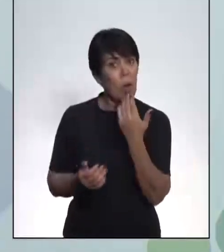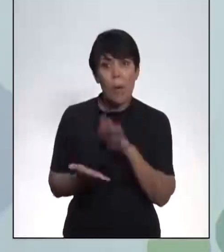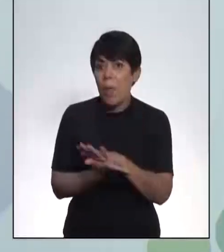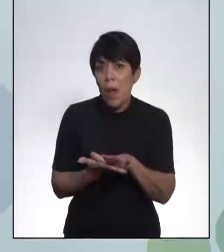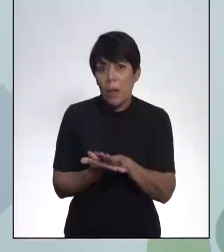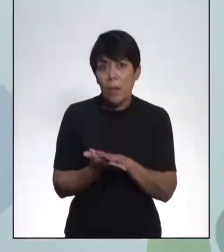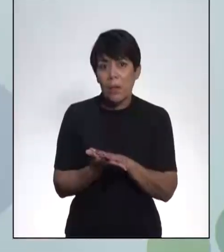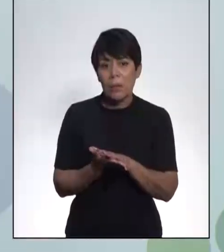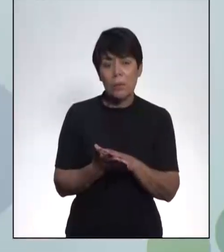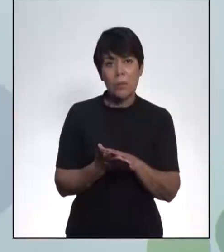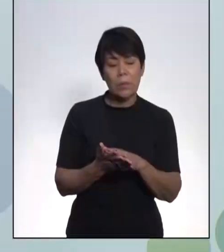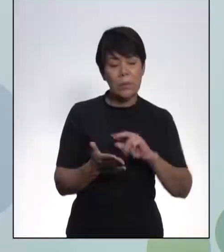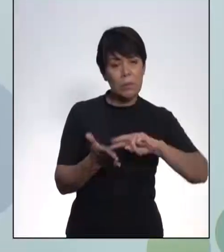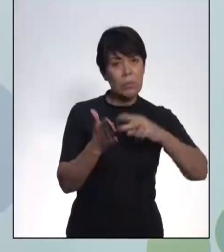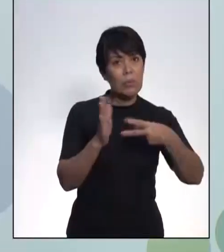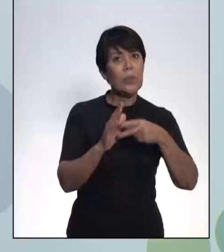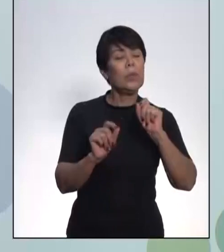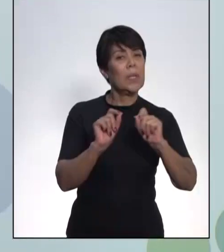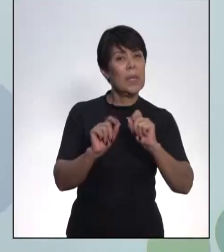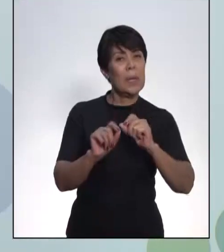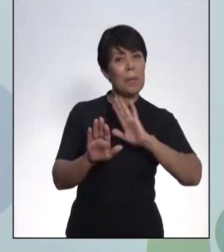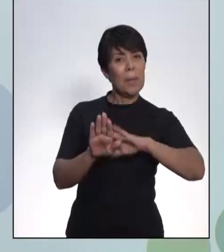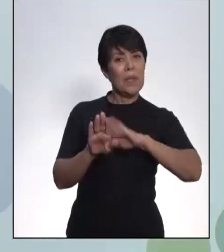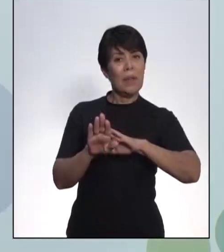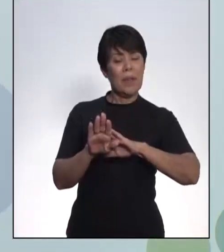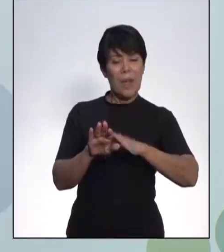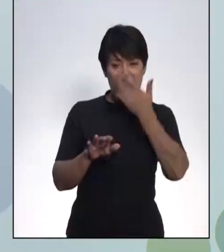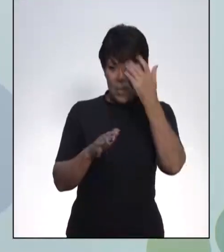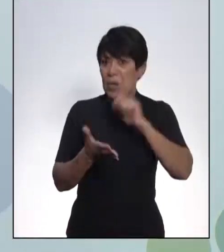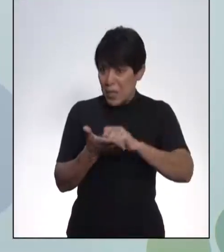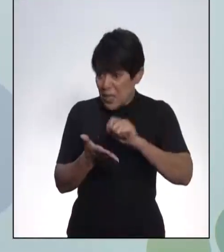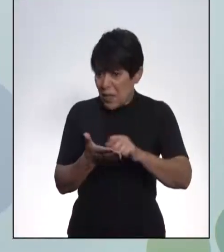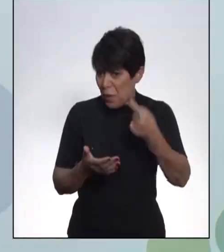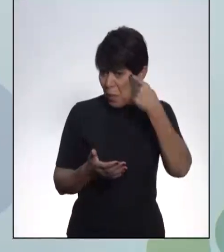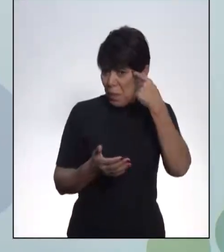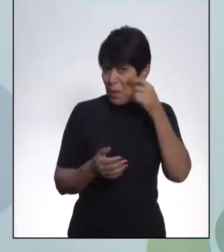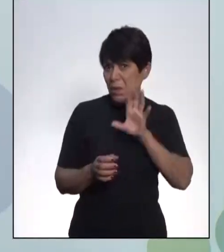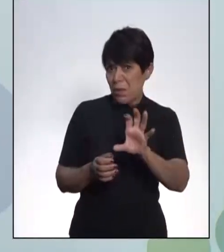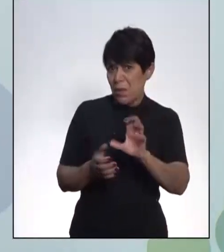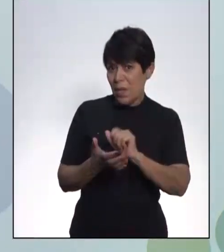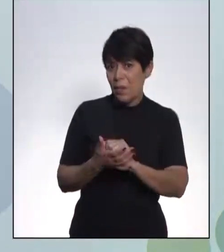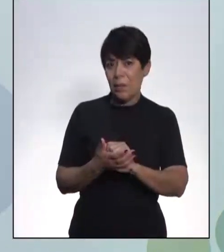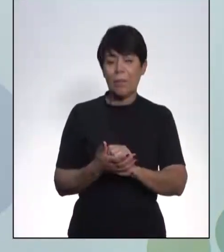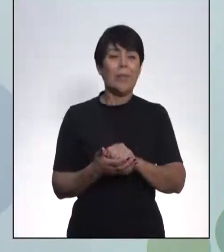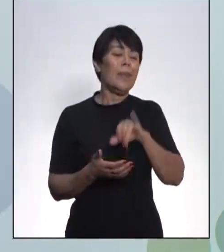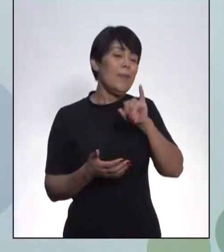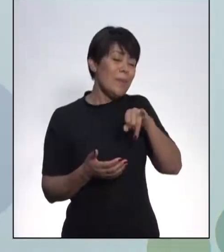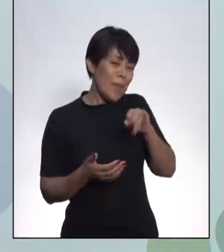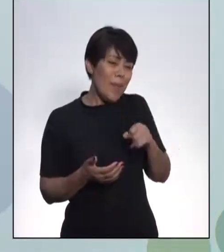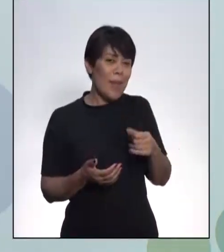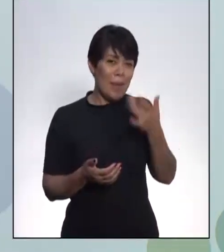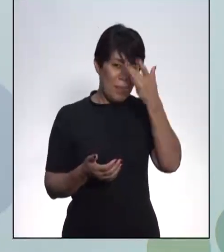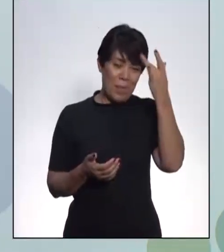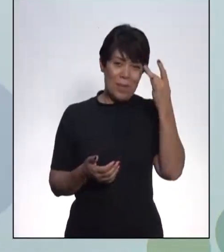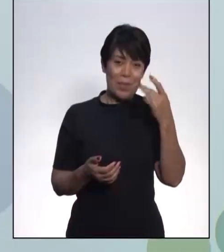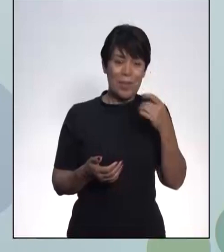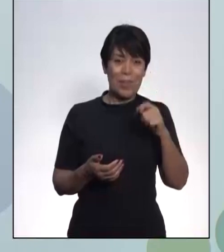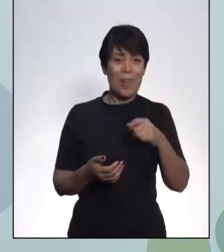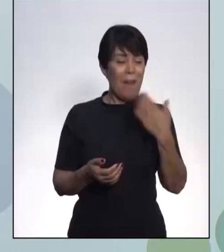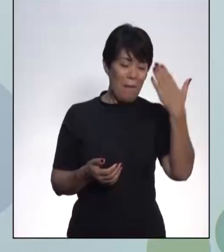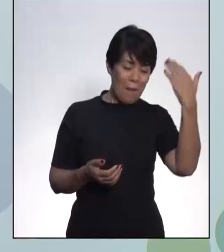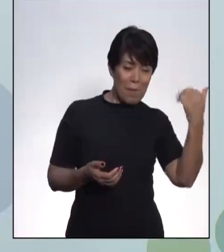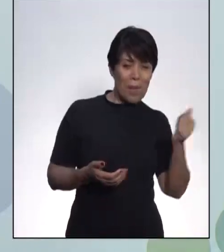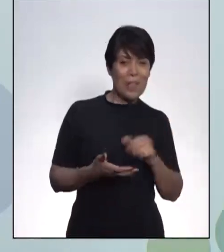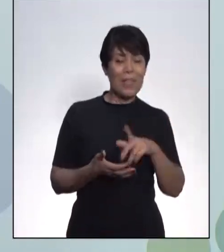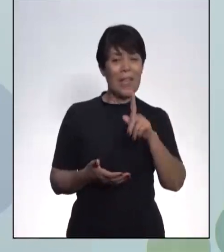Marcelo, você vai falar para mim que o cara pensou nisso? De novo, é por isso que ele chama Graciliano Ramos, está no Wikipedia e no Google. Tudo bem? Você só